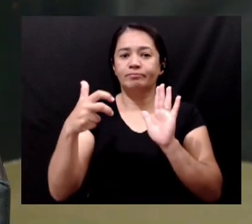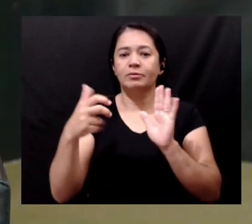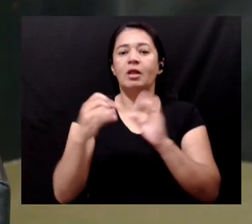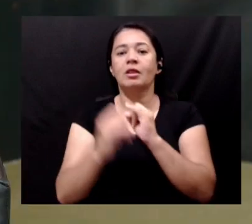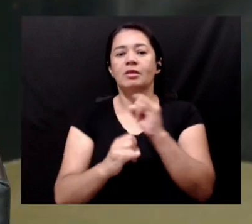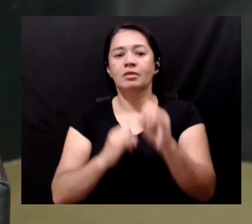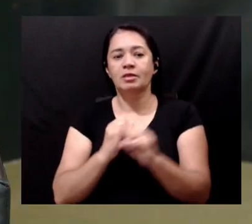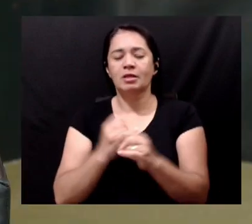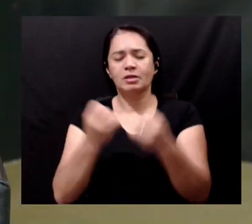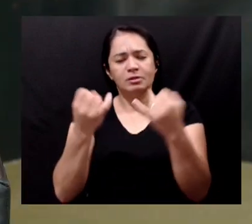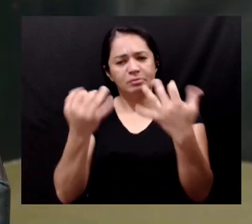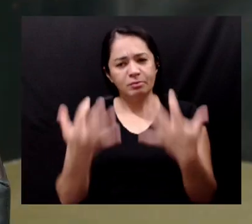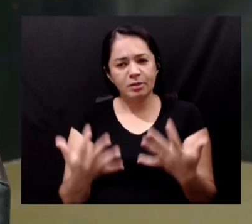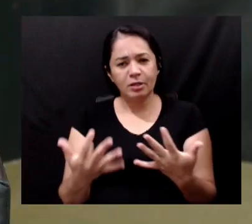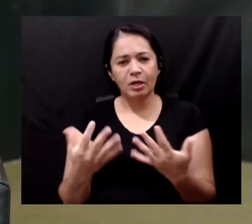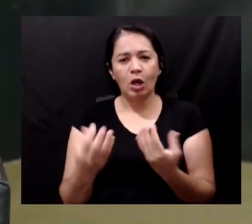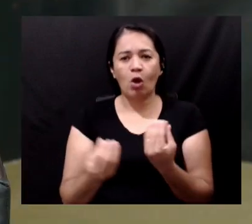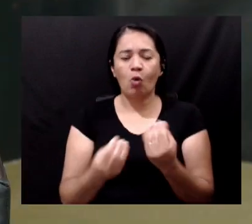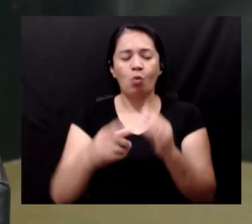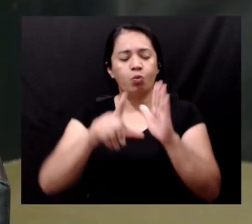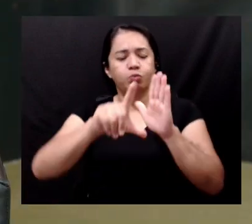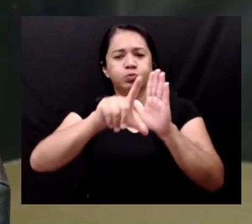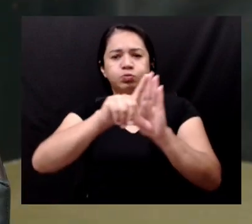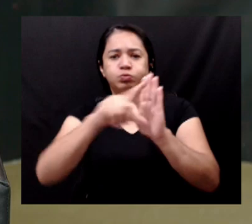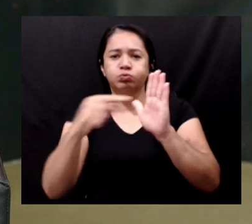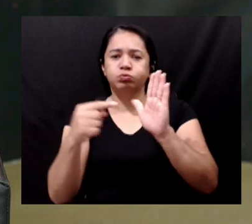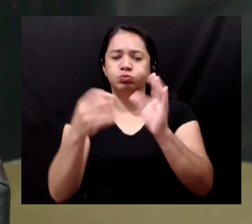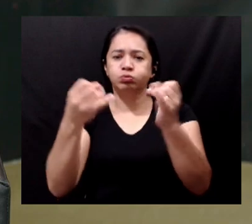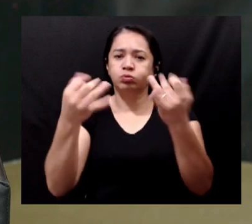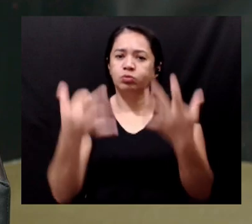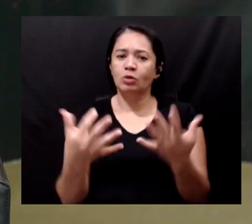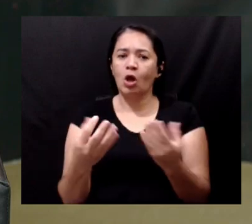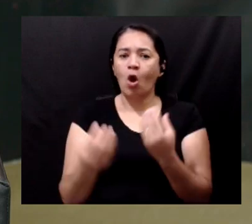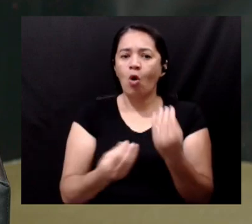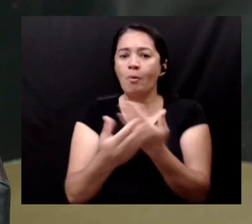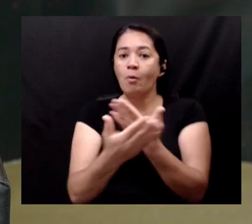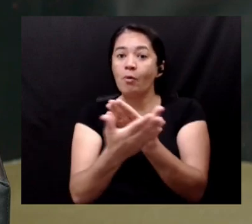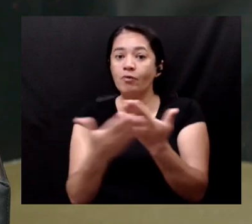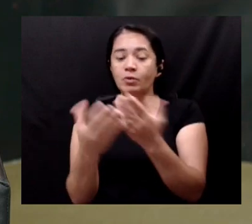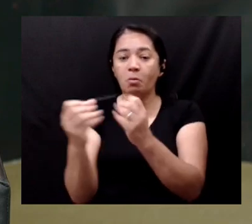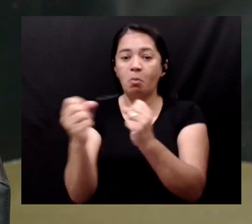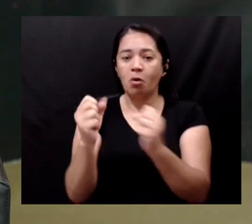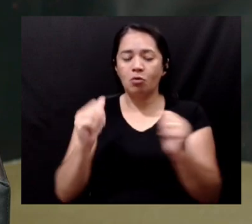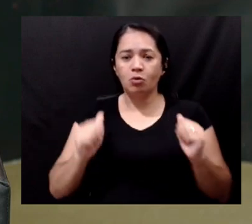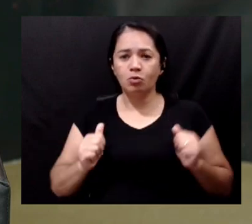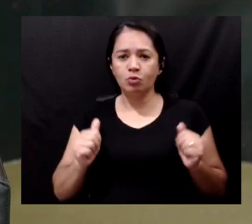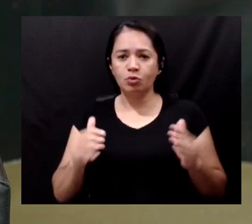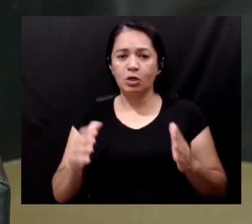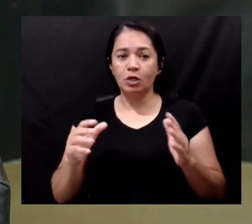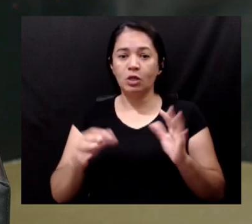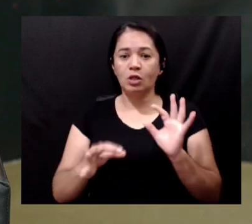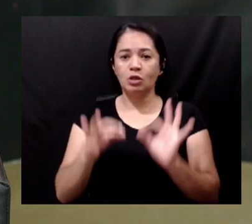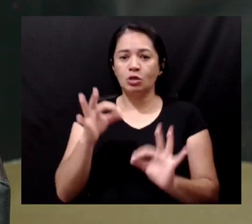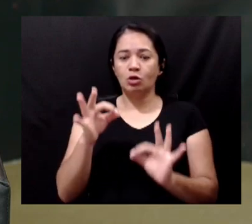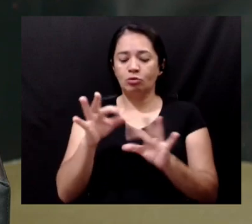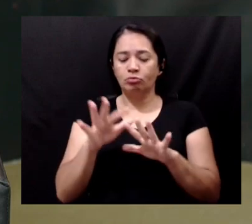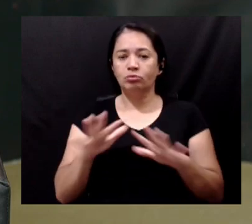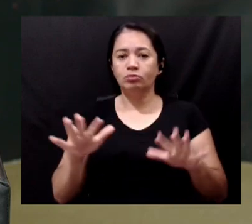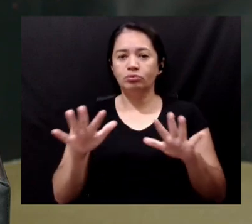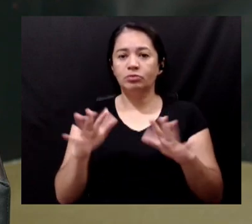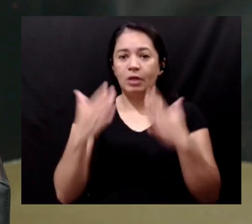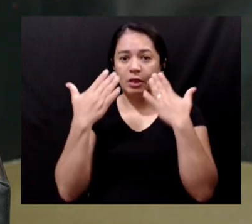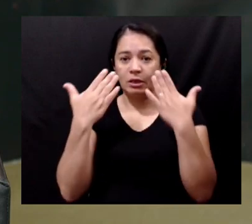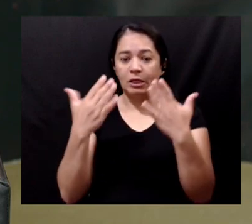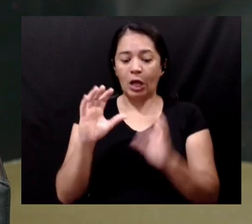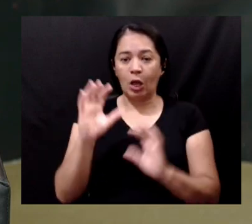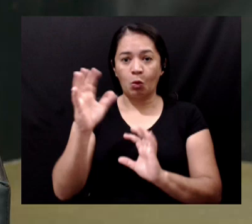você o que a legislação prevê e como você pode agir juridicamente diante de uma situação